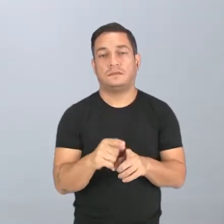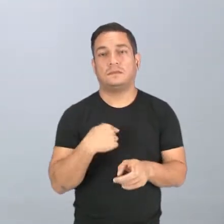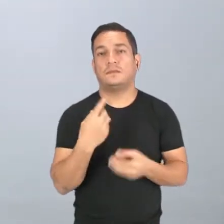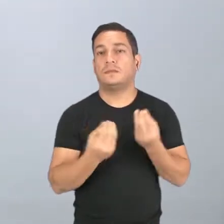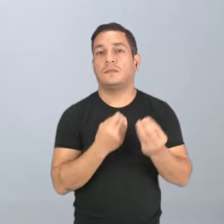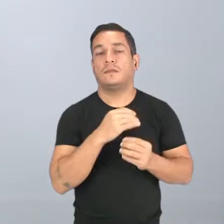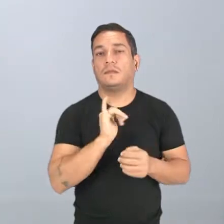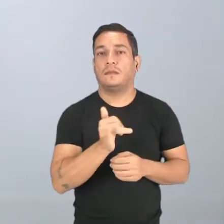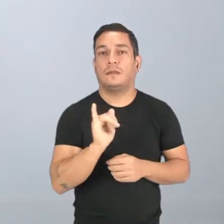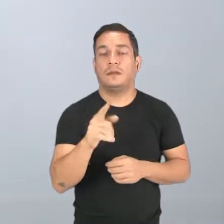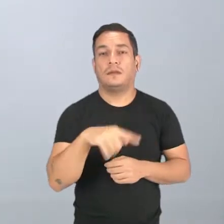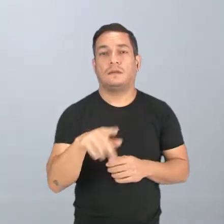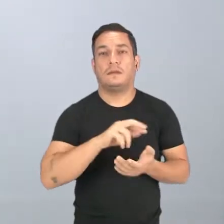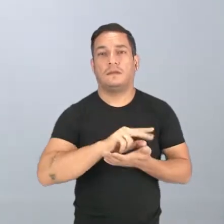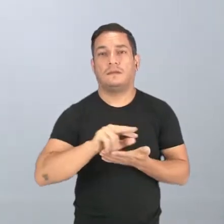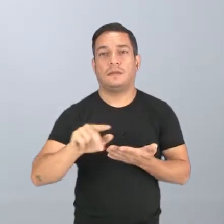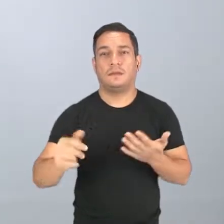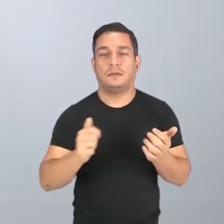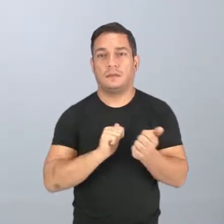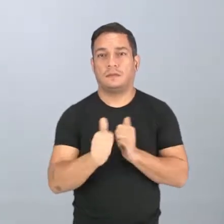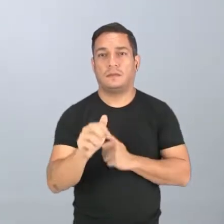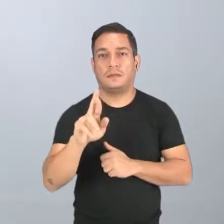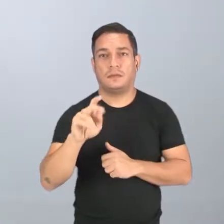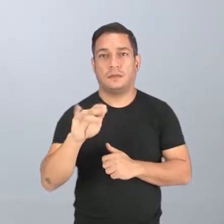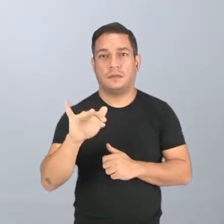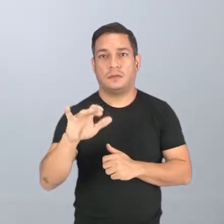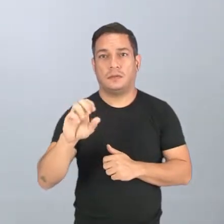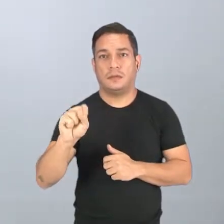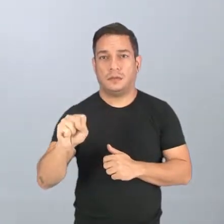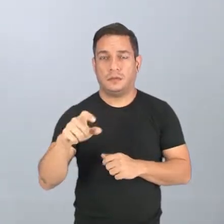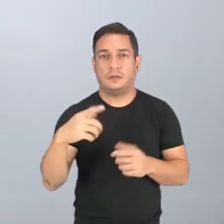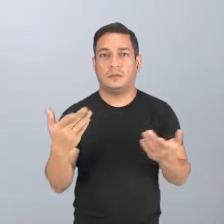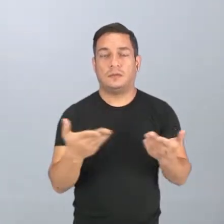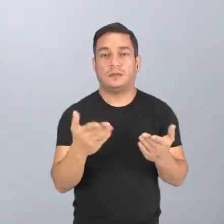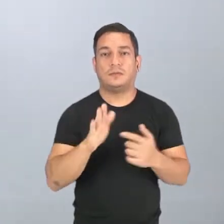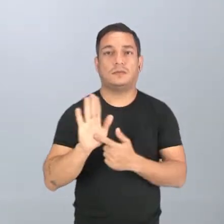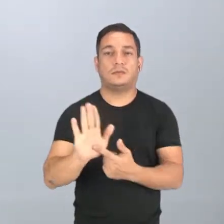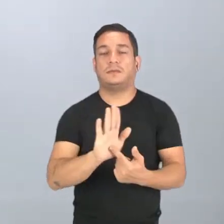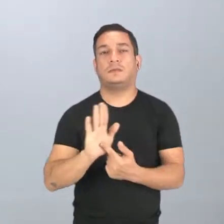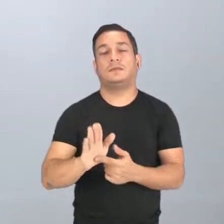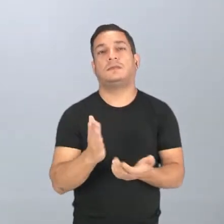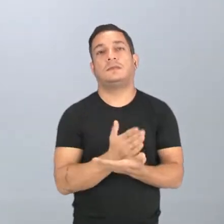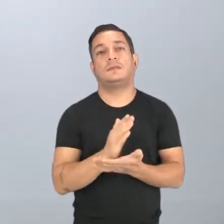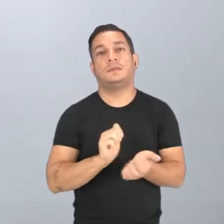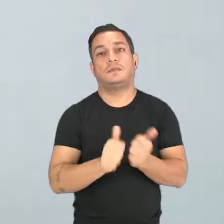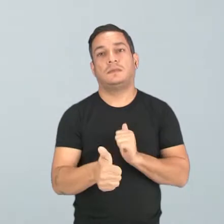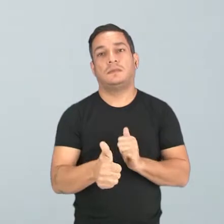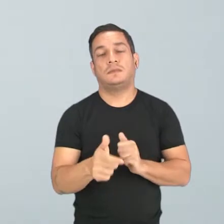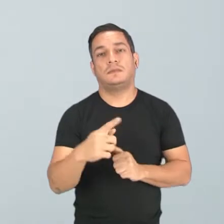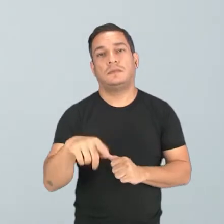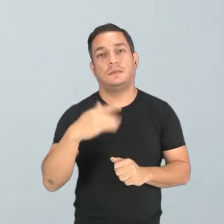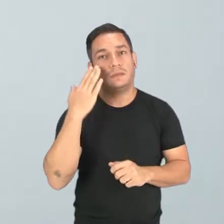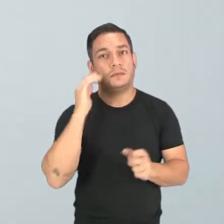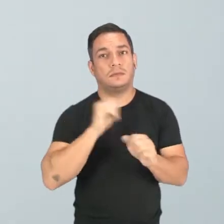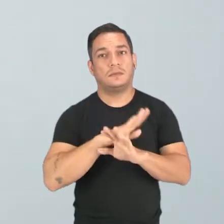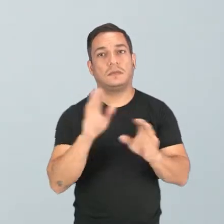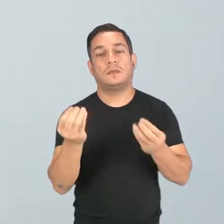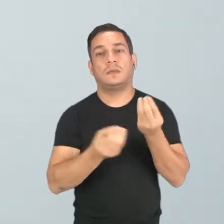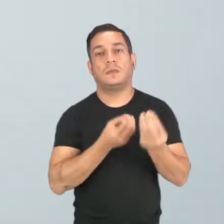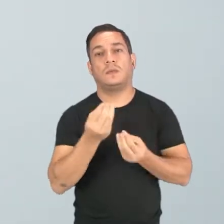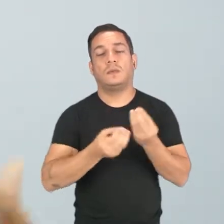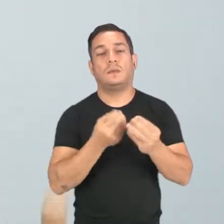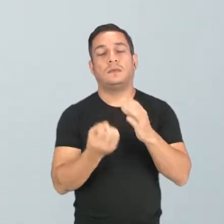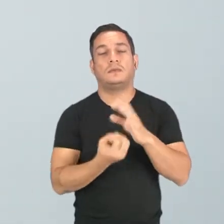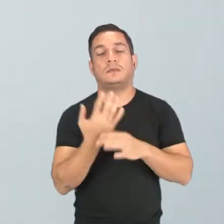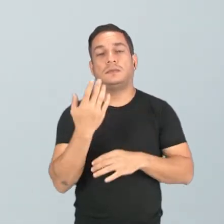como falar para vocês porque são vários esportes radicais, né? E hoje a gente trouxe alguns esportes para vocês entenderem pelo menos